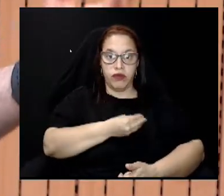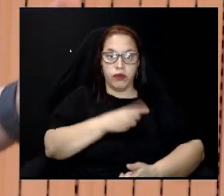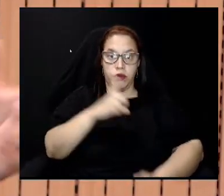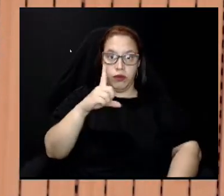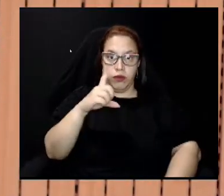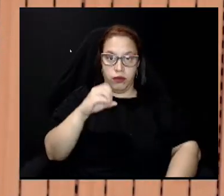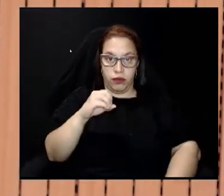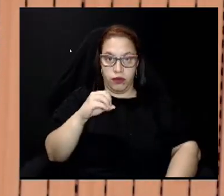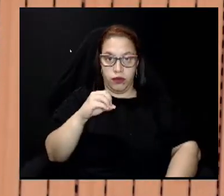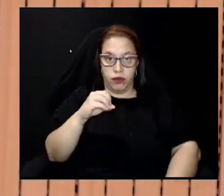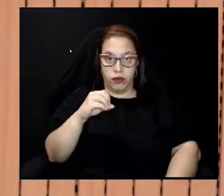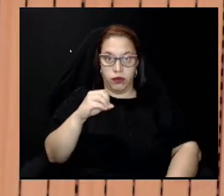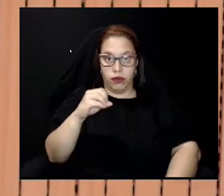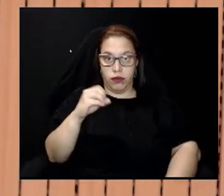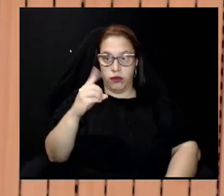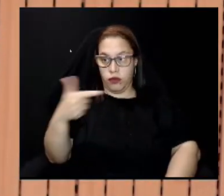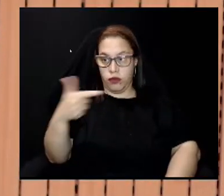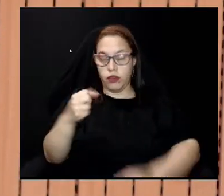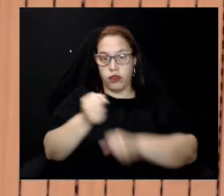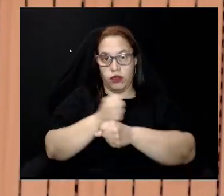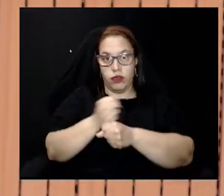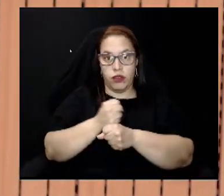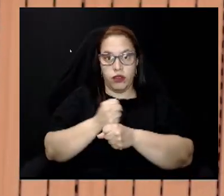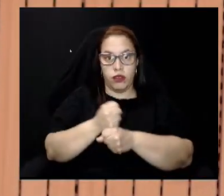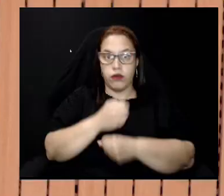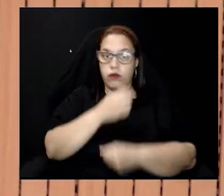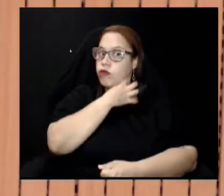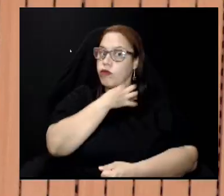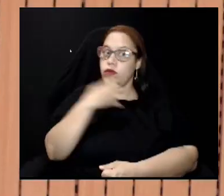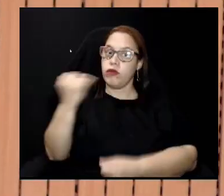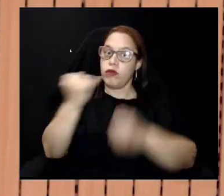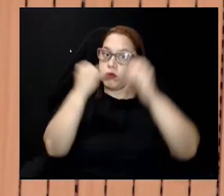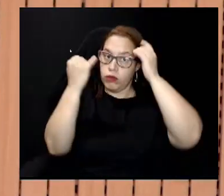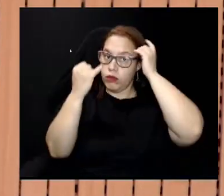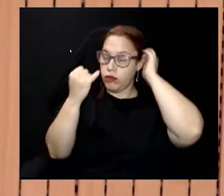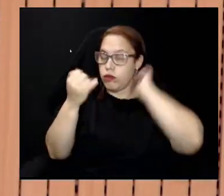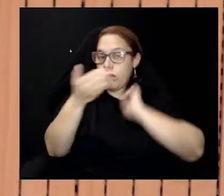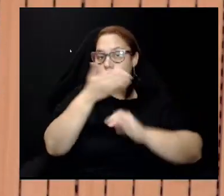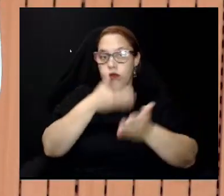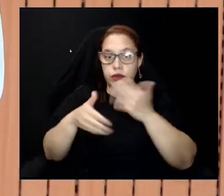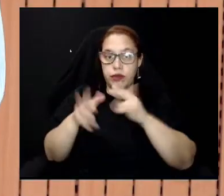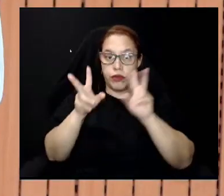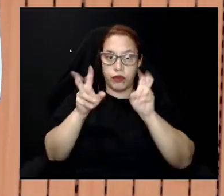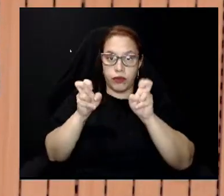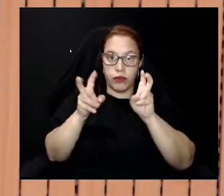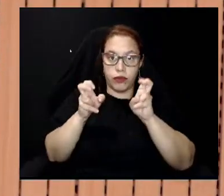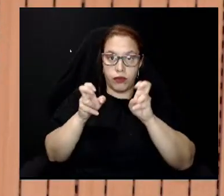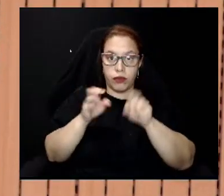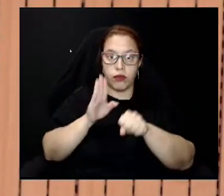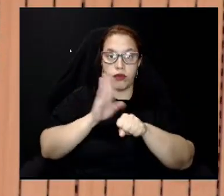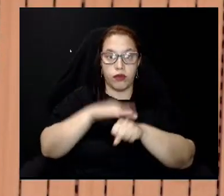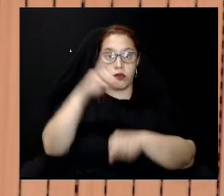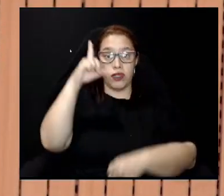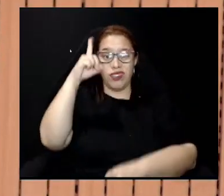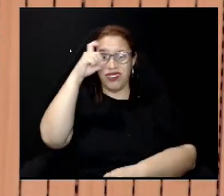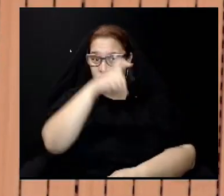12, enfim. Né? Eu acho que é importante a gente trazer esse tema, por mais desafiador que seja,